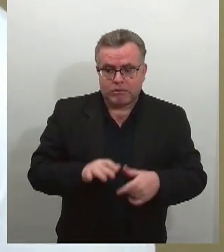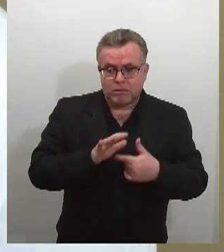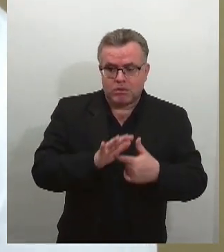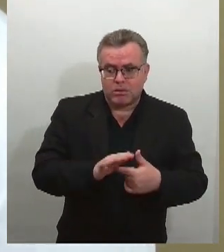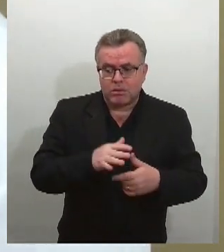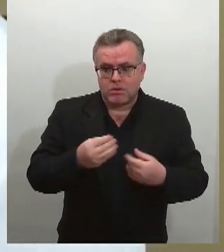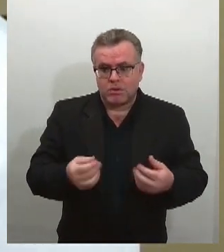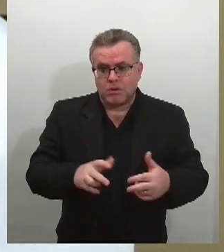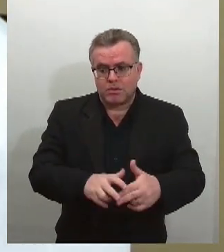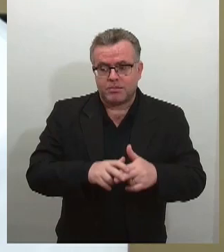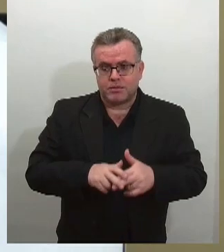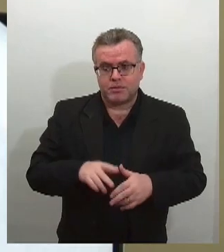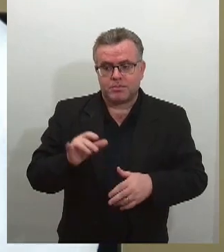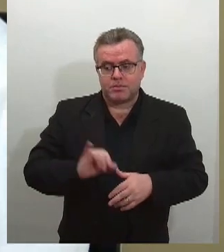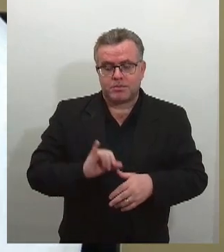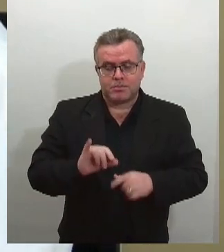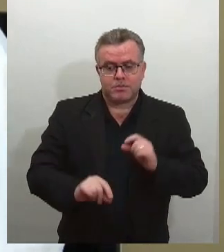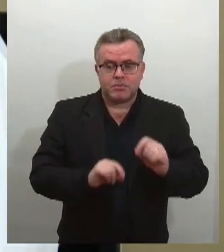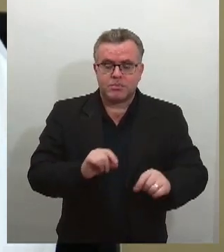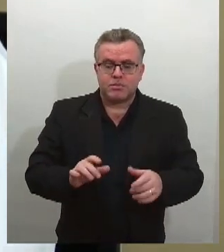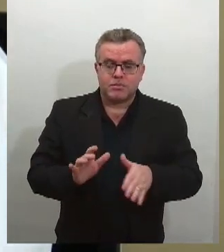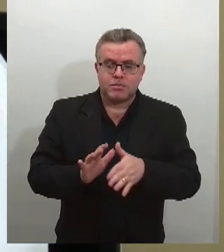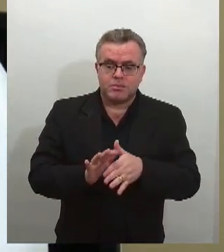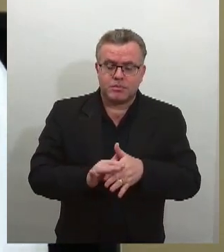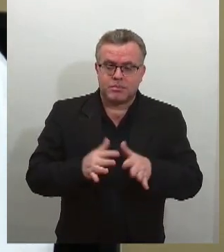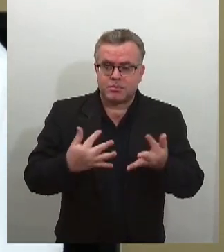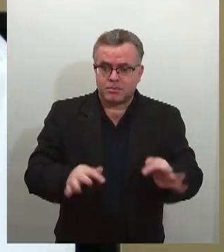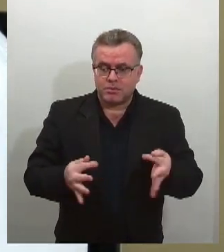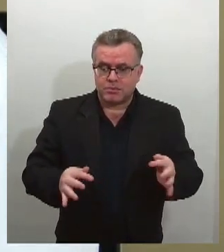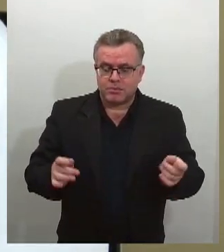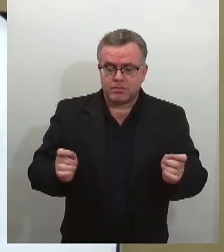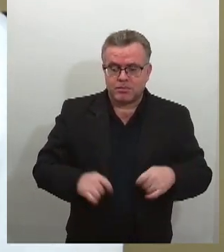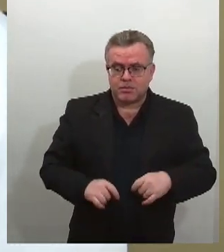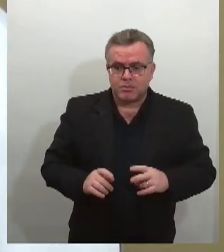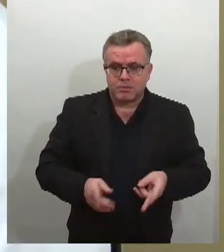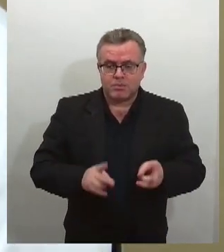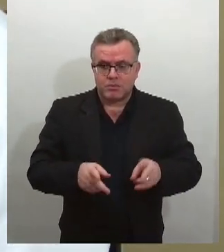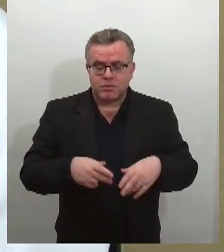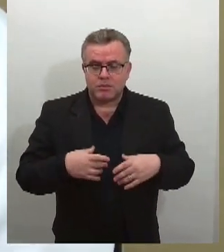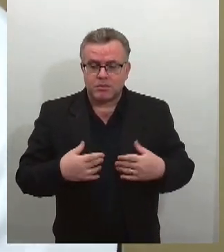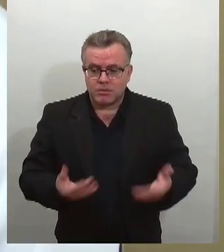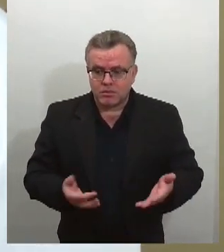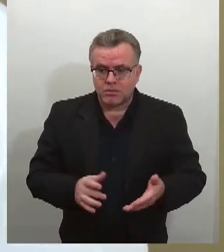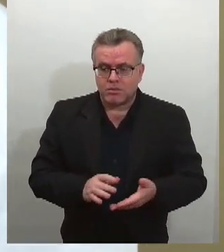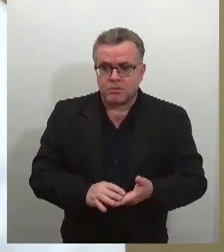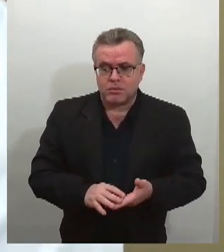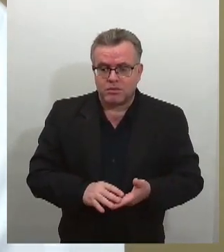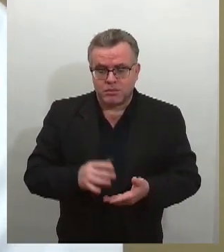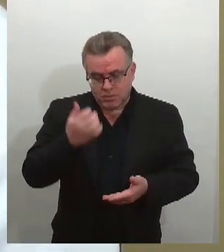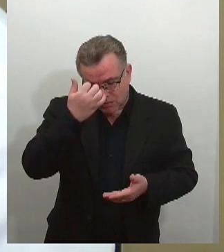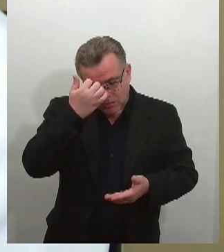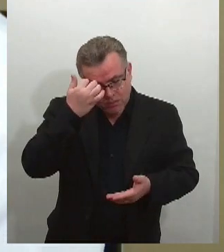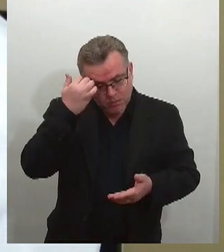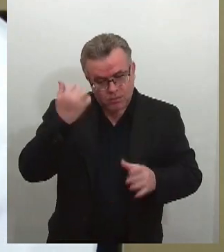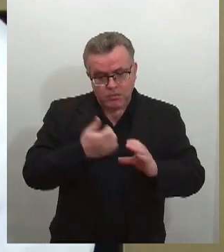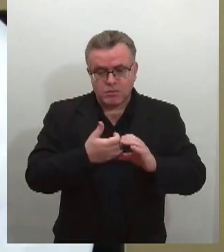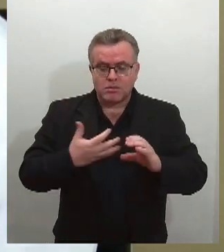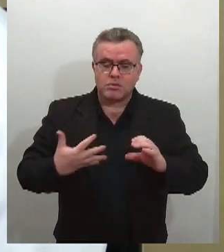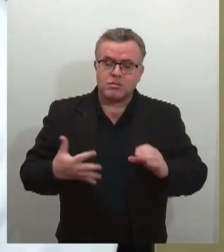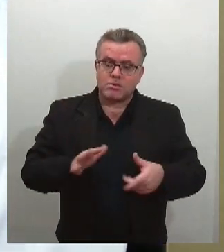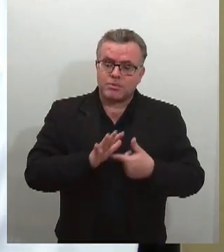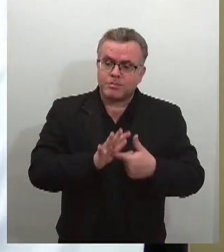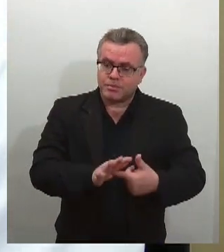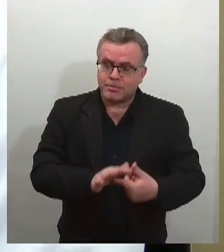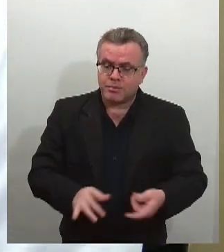são dor, edema de um membro só, né? Esses são os fatores principais, os sinais principais. Ou